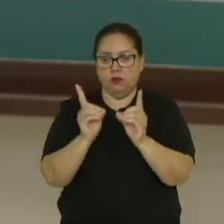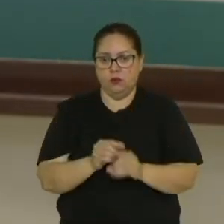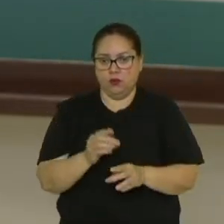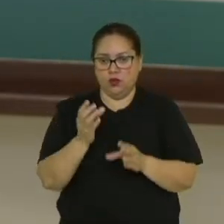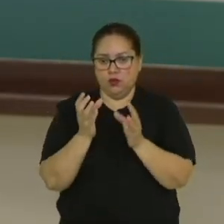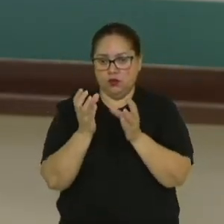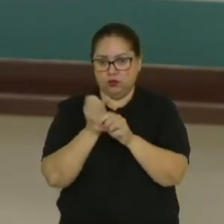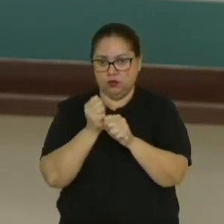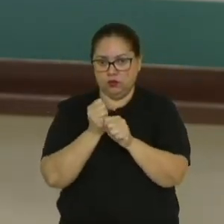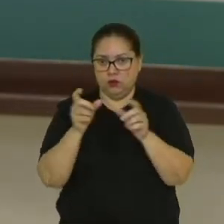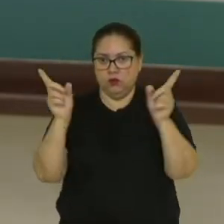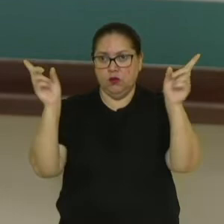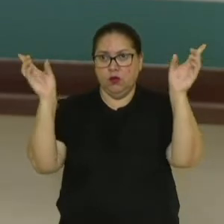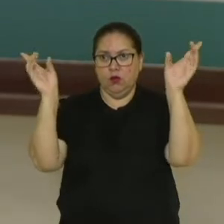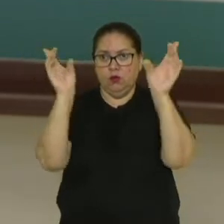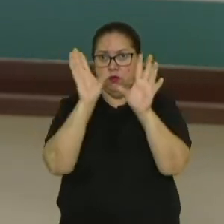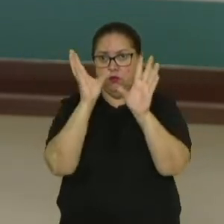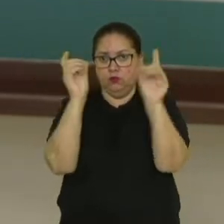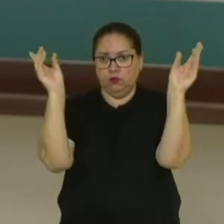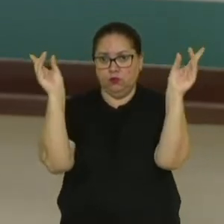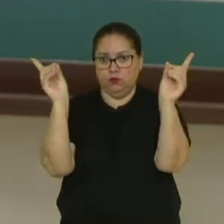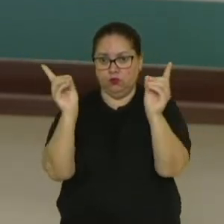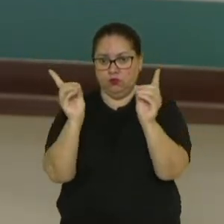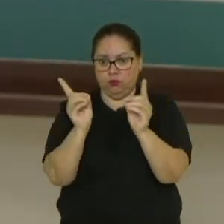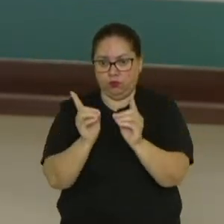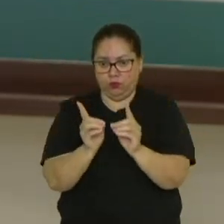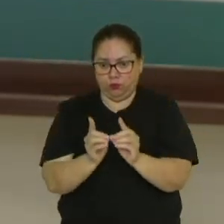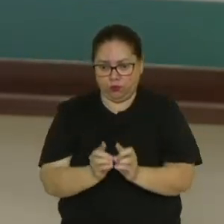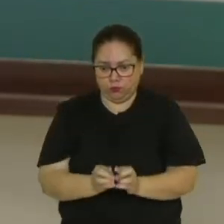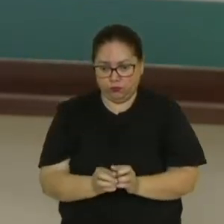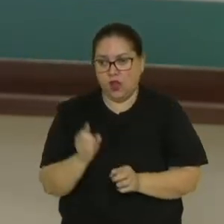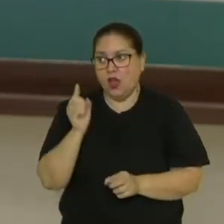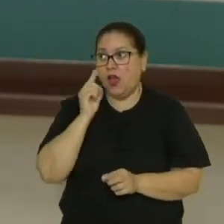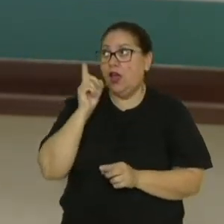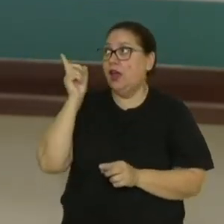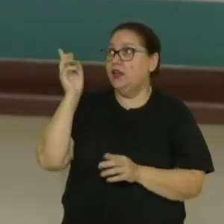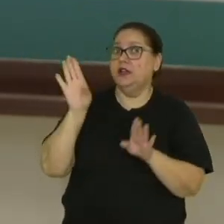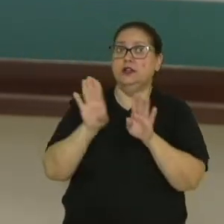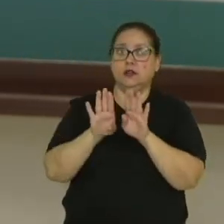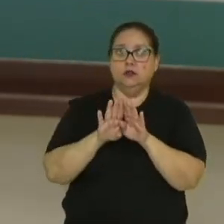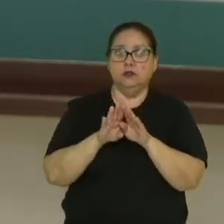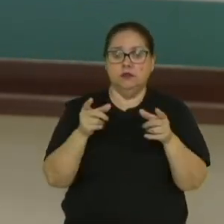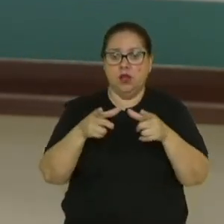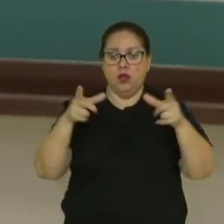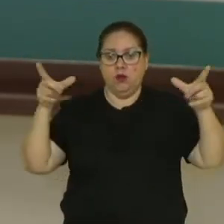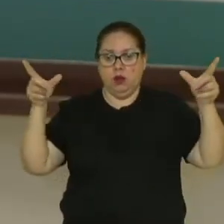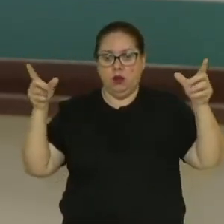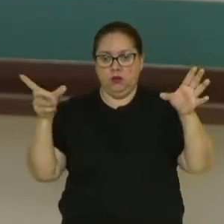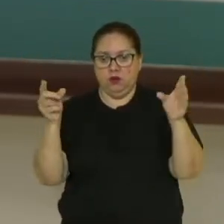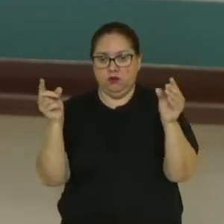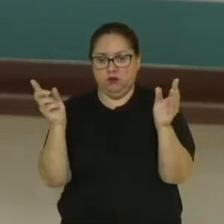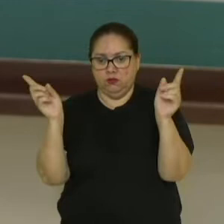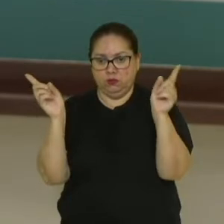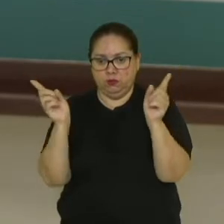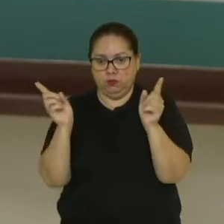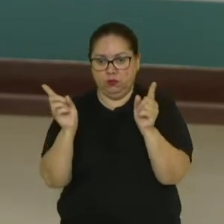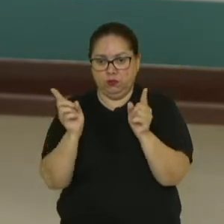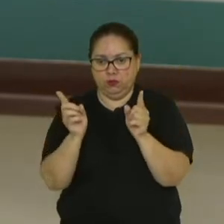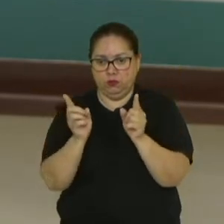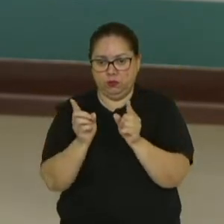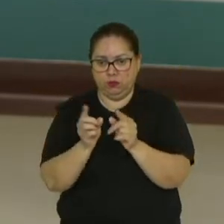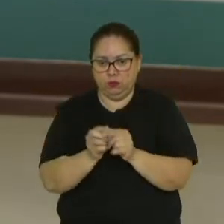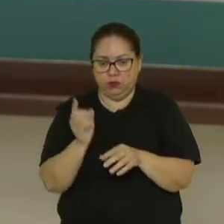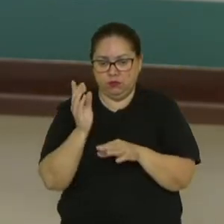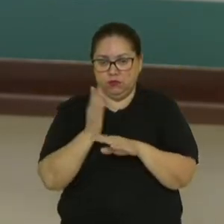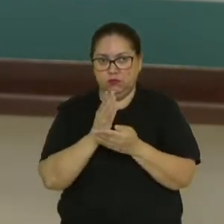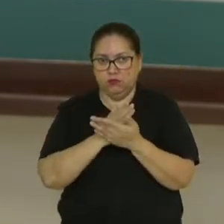bem grandão que você vai decompor em números menores. É o que a gente vê aqui também, uma substância maior, mais complexa, que vai se dividir em